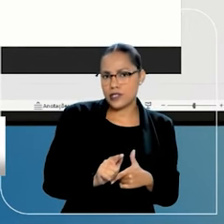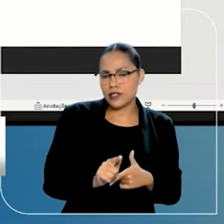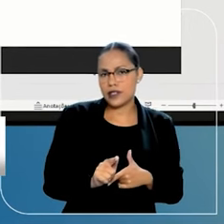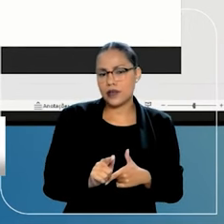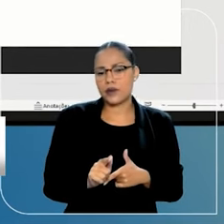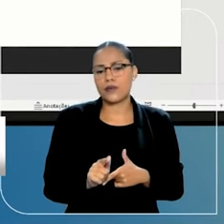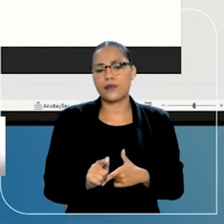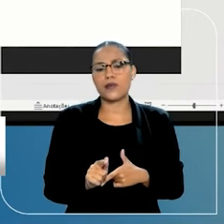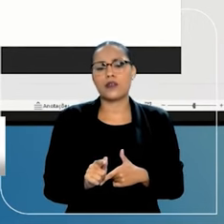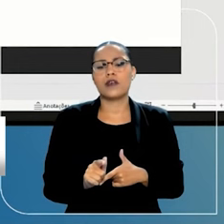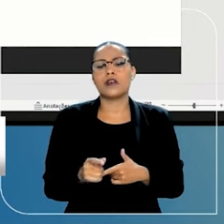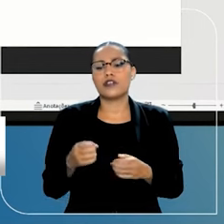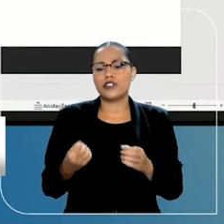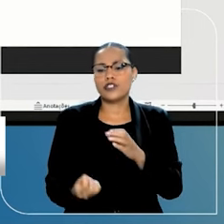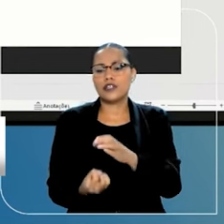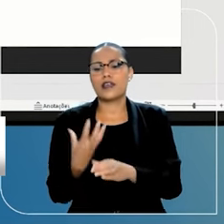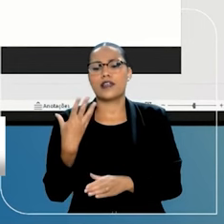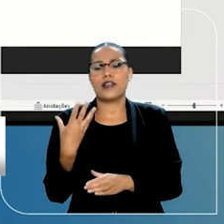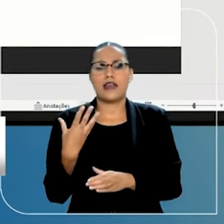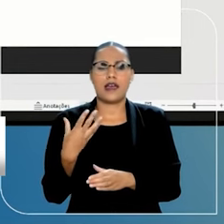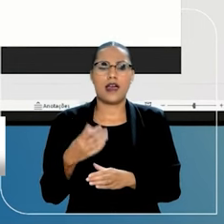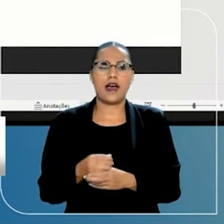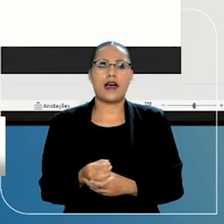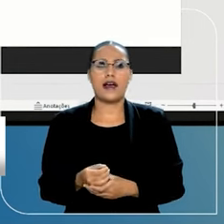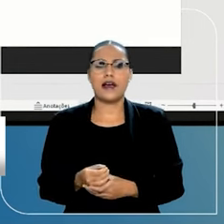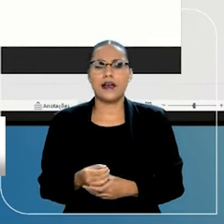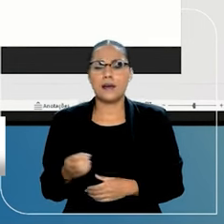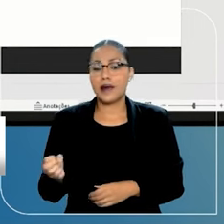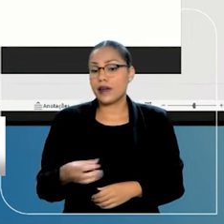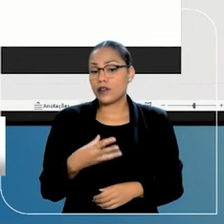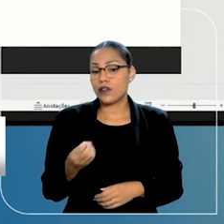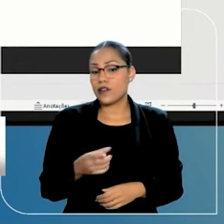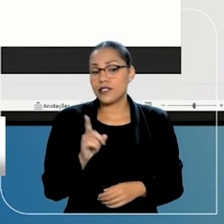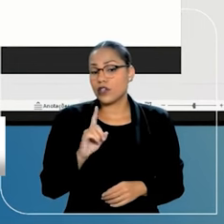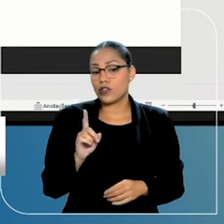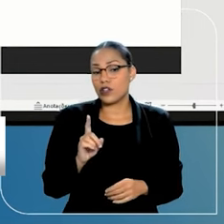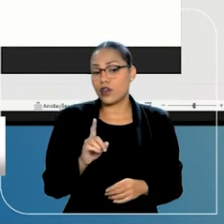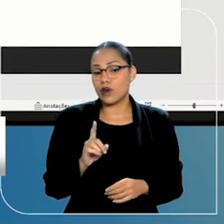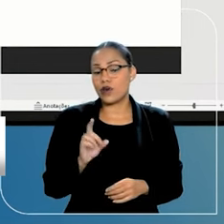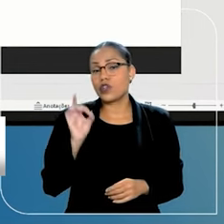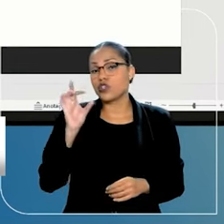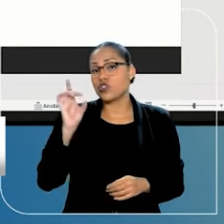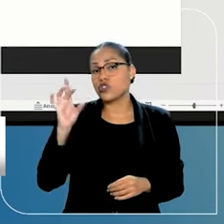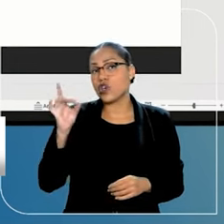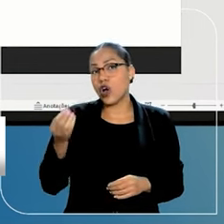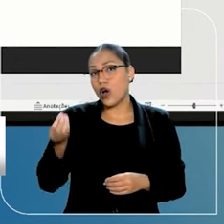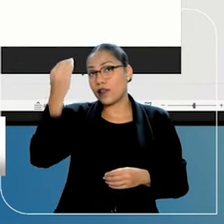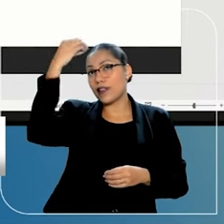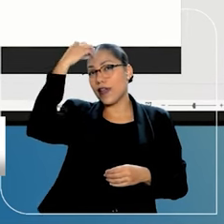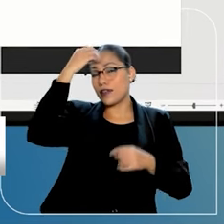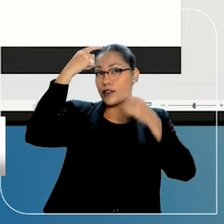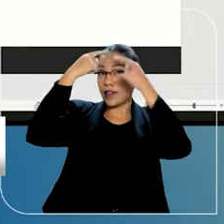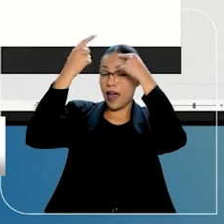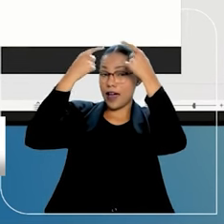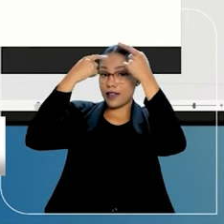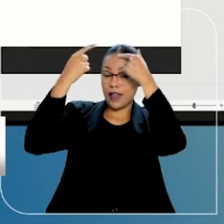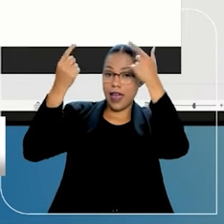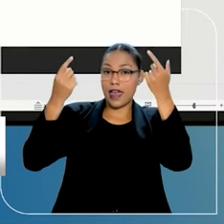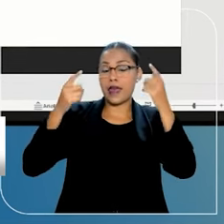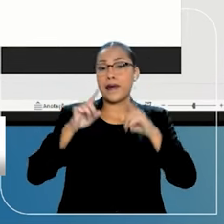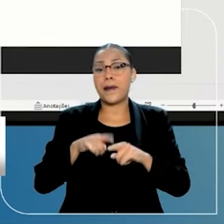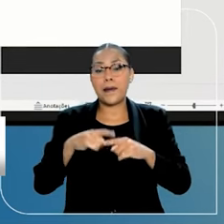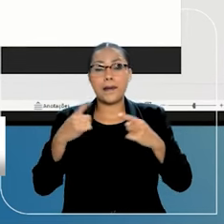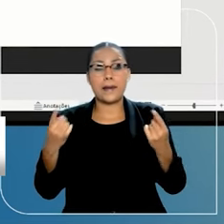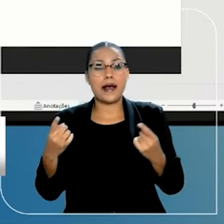de implementação para que a inovação não permaneça só no mundo das ideias, que ela seja de fato